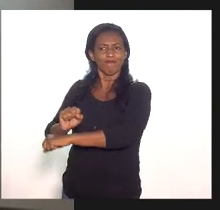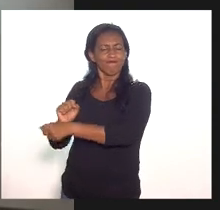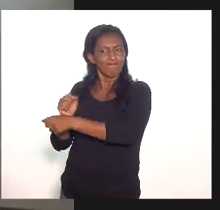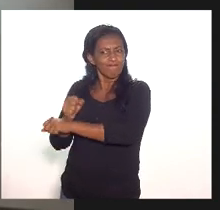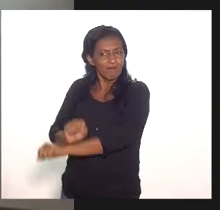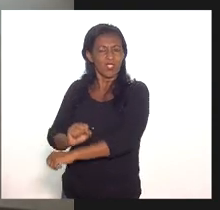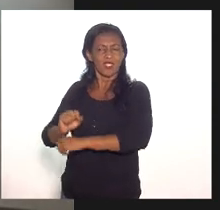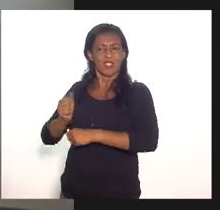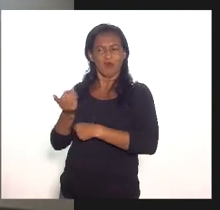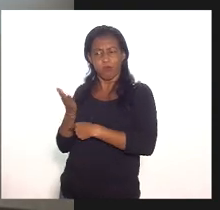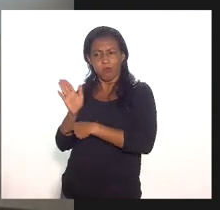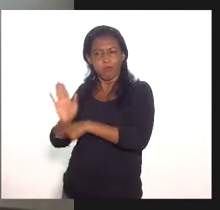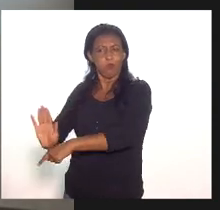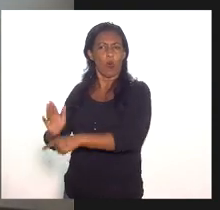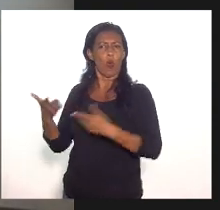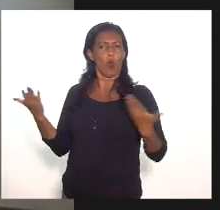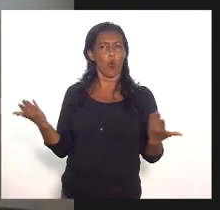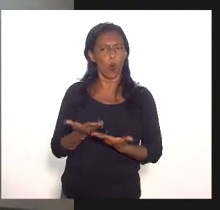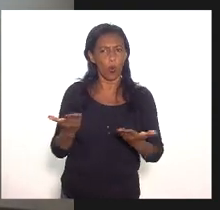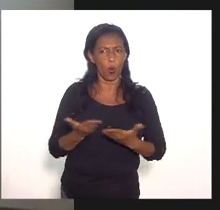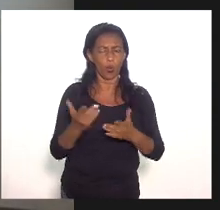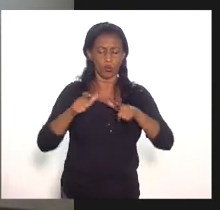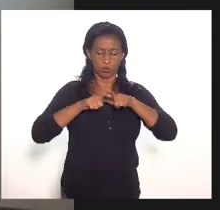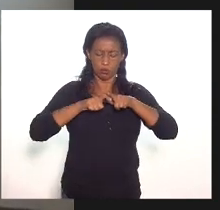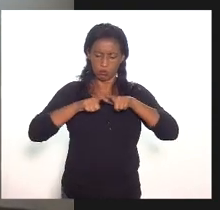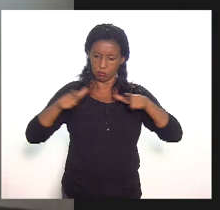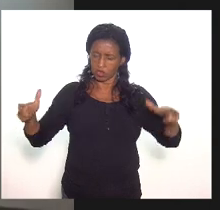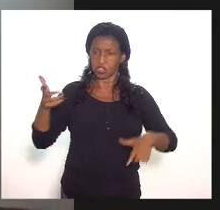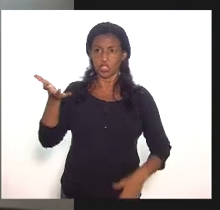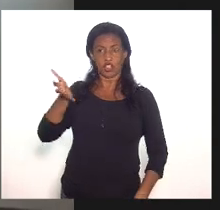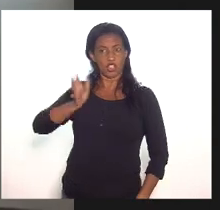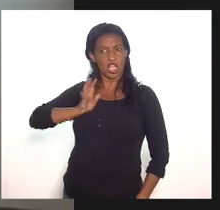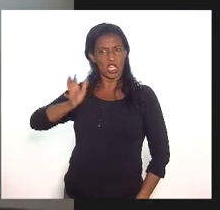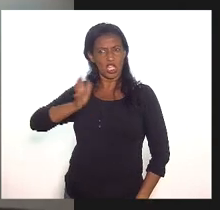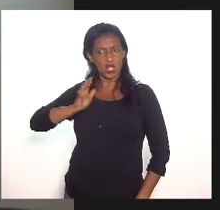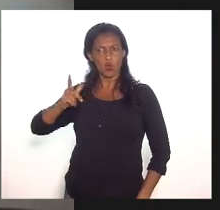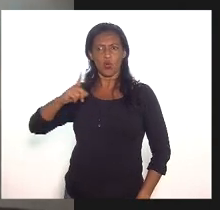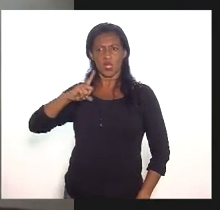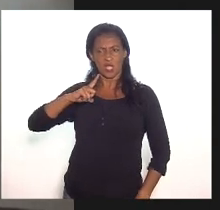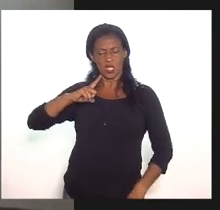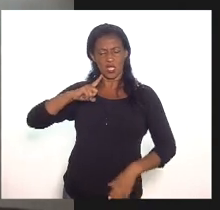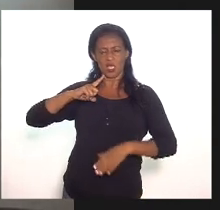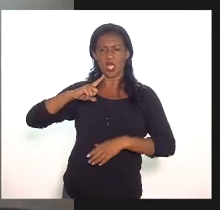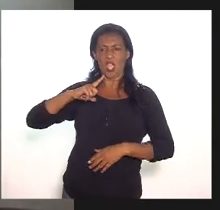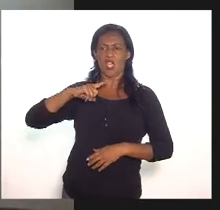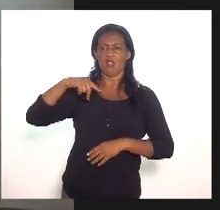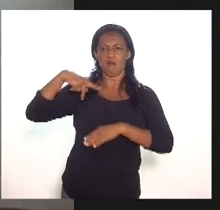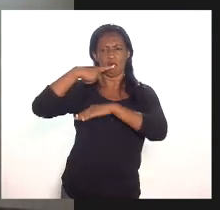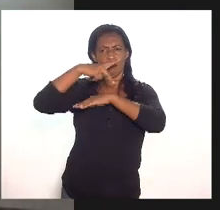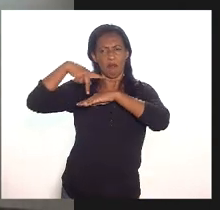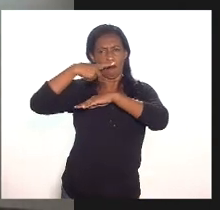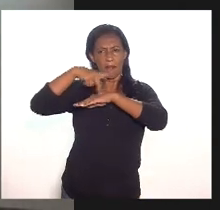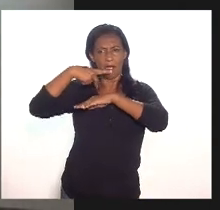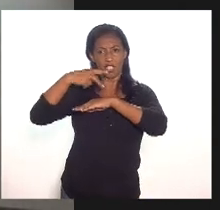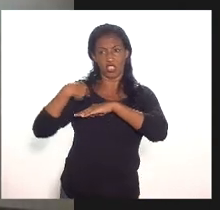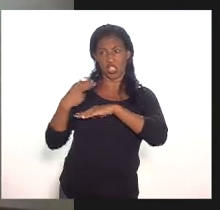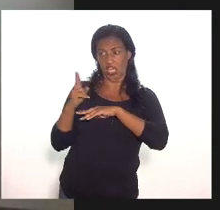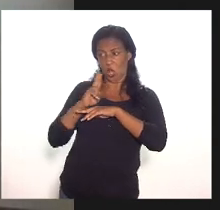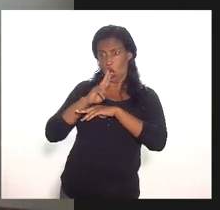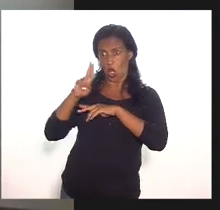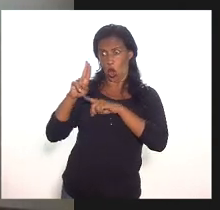que alimentou hoje os grandes ricos que temos no nosso país, que tem